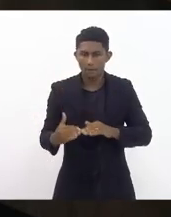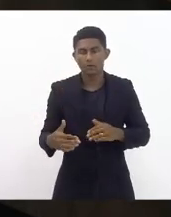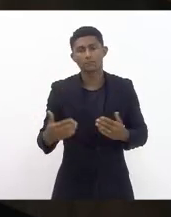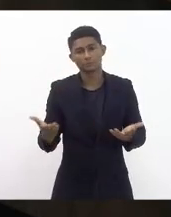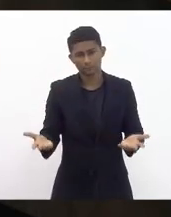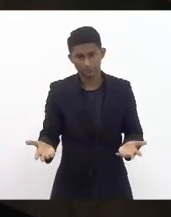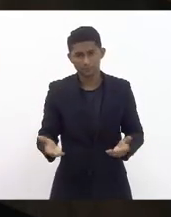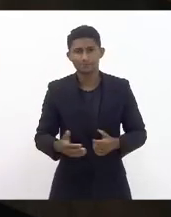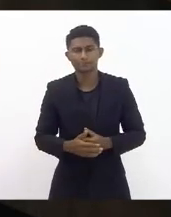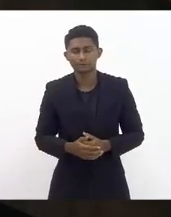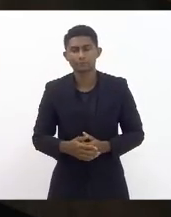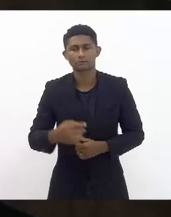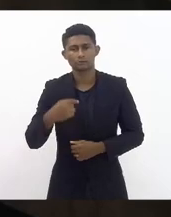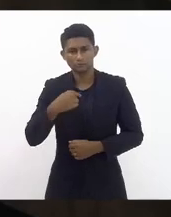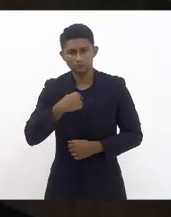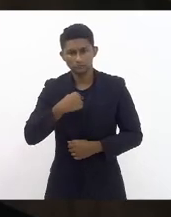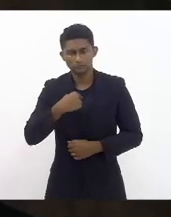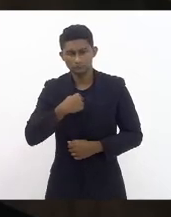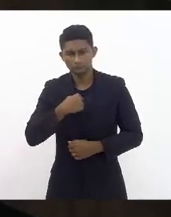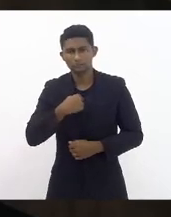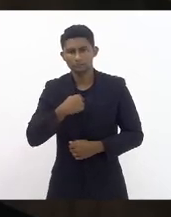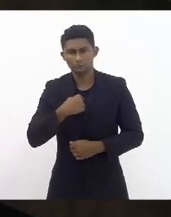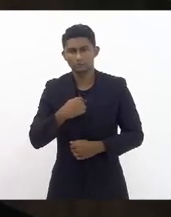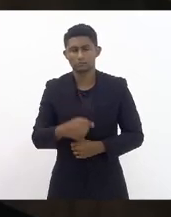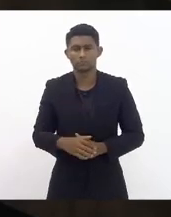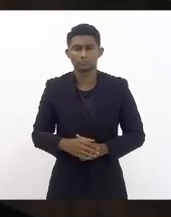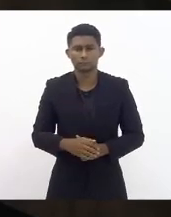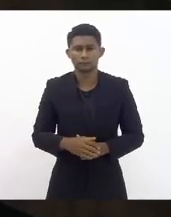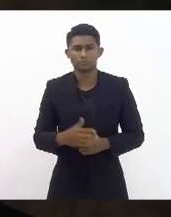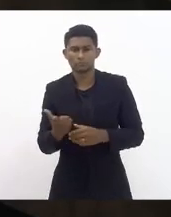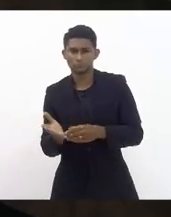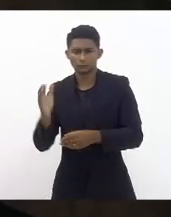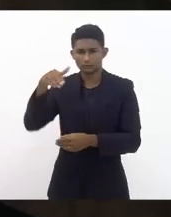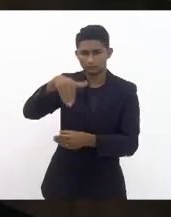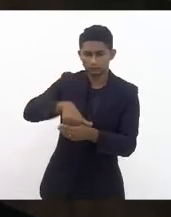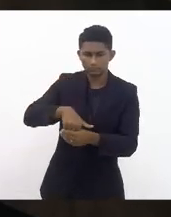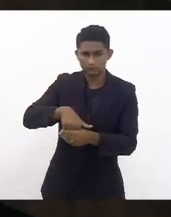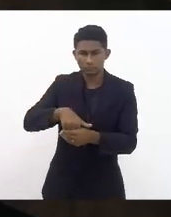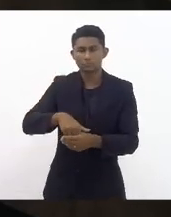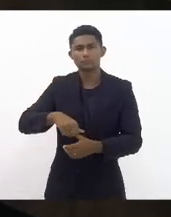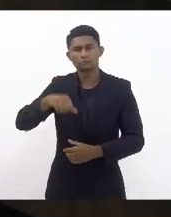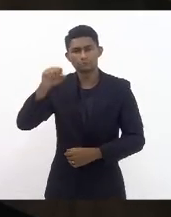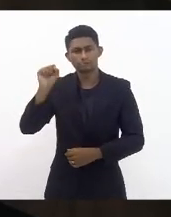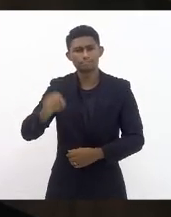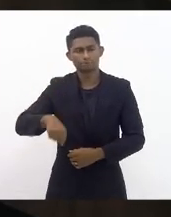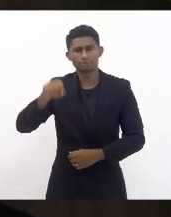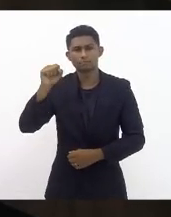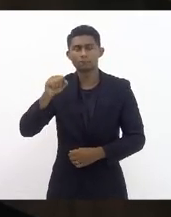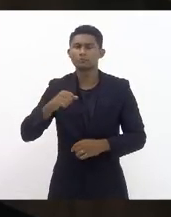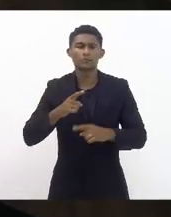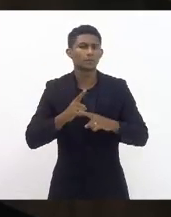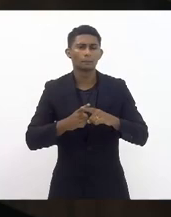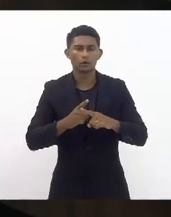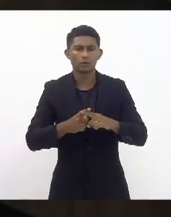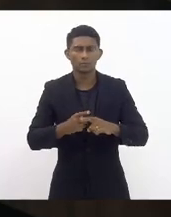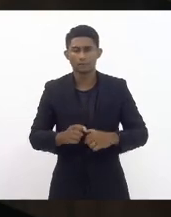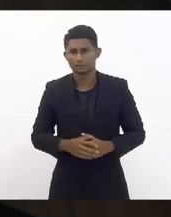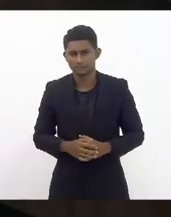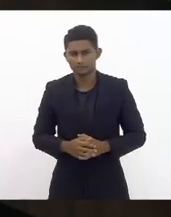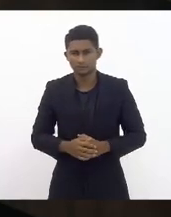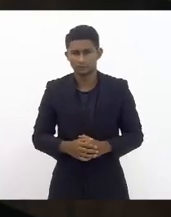presidente, eu estou votando sim, porque nesse